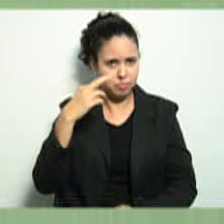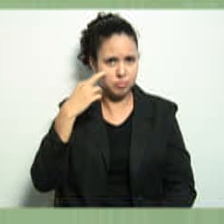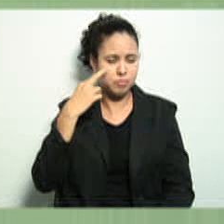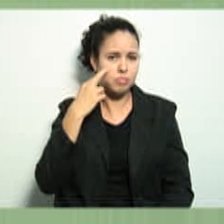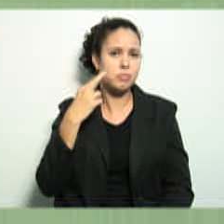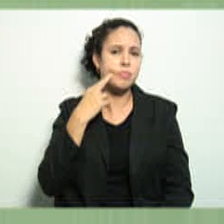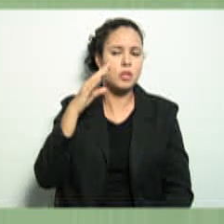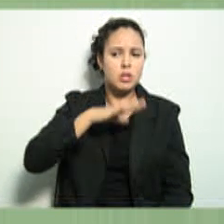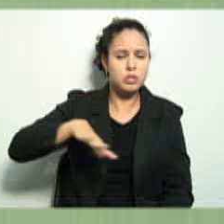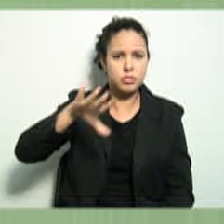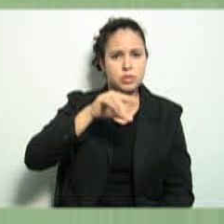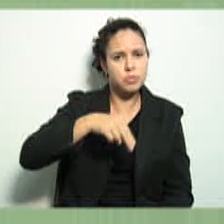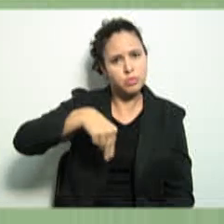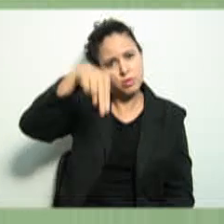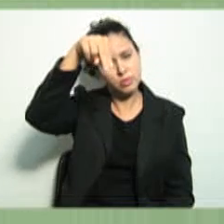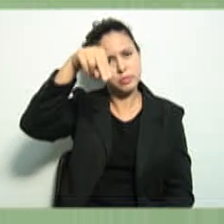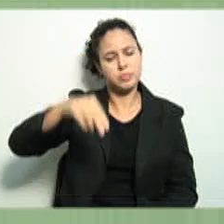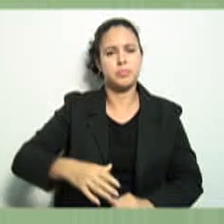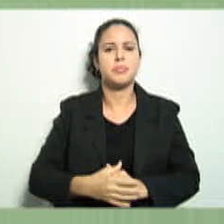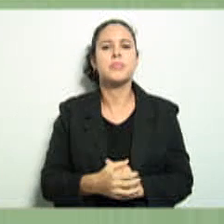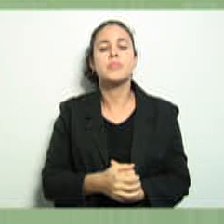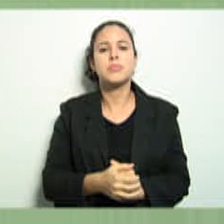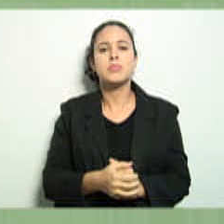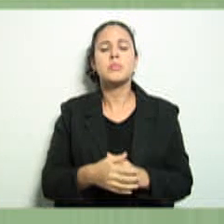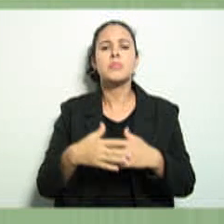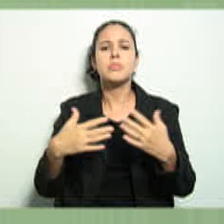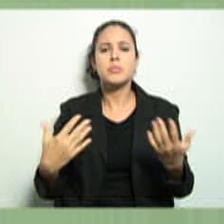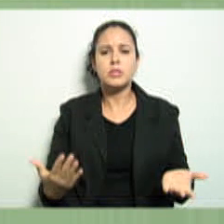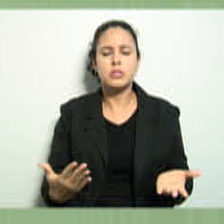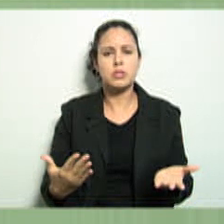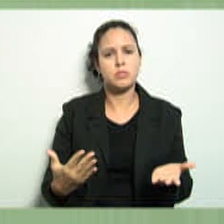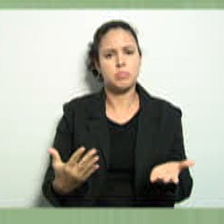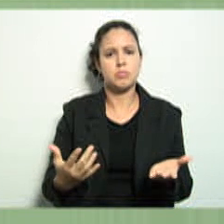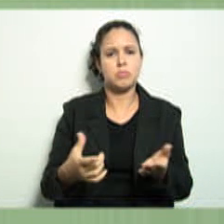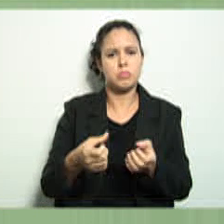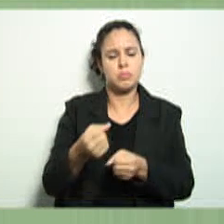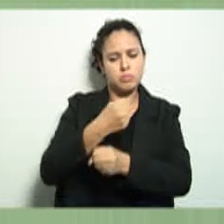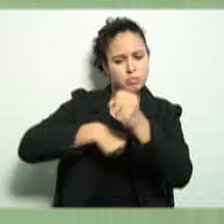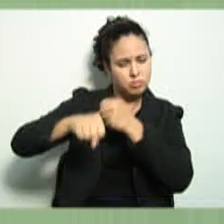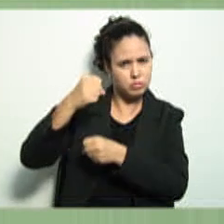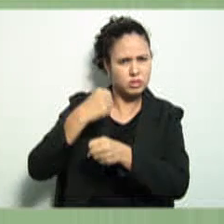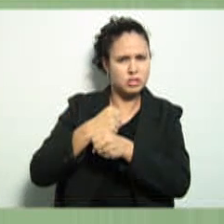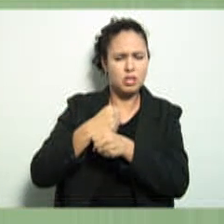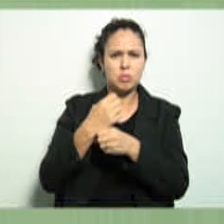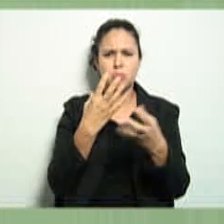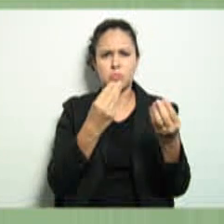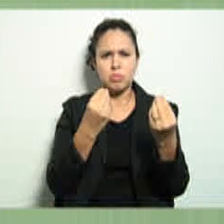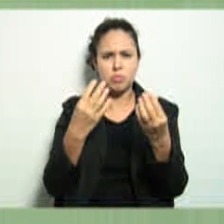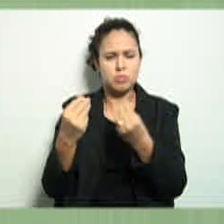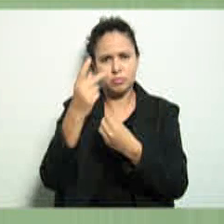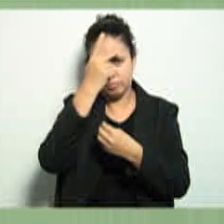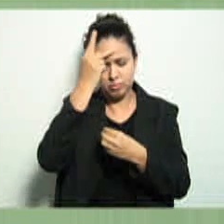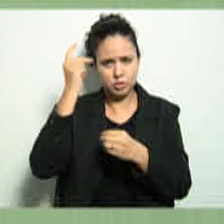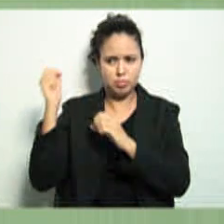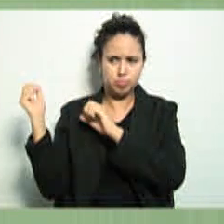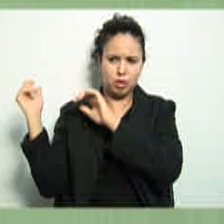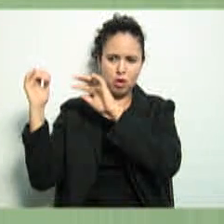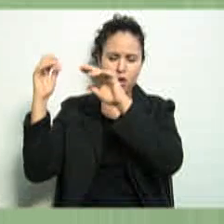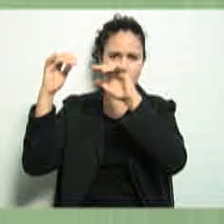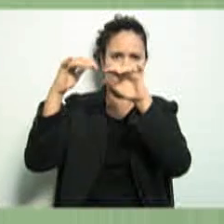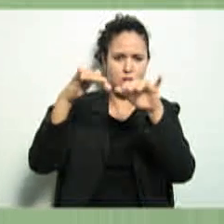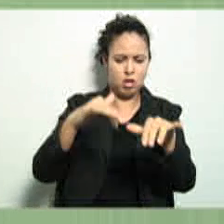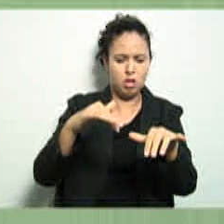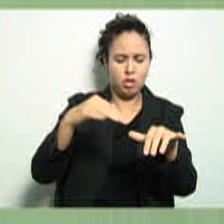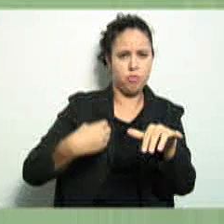Foi um momento em que muitas pessoas se estabeleceram em Rondônia, especialmente as vindas da região